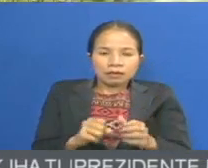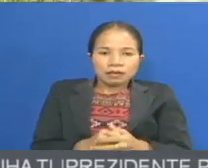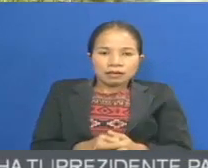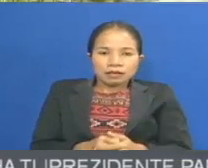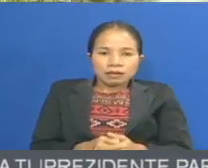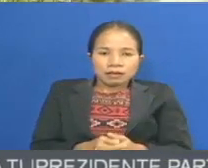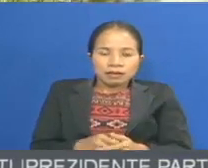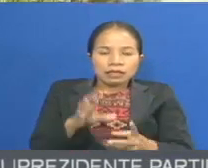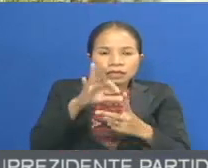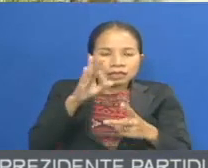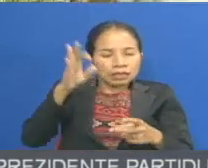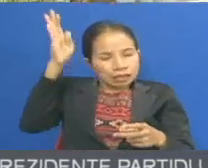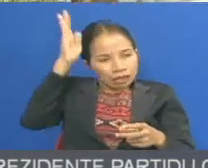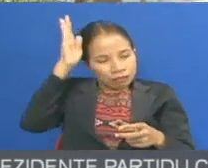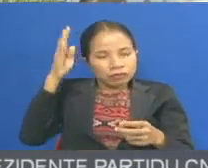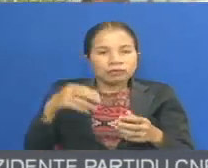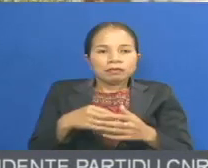Bibi atang ida at pamatang